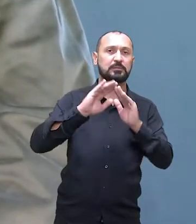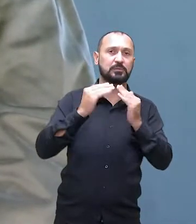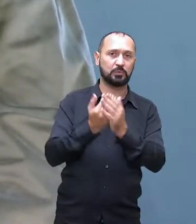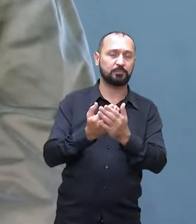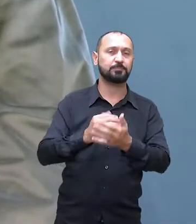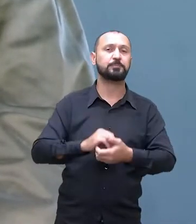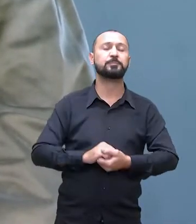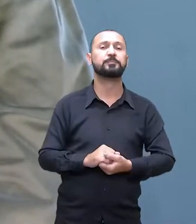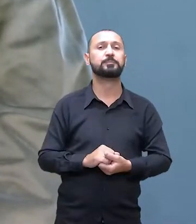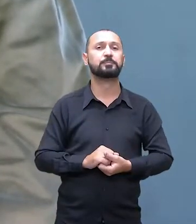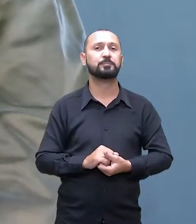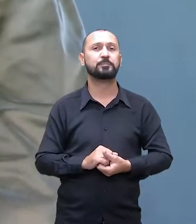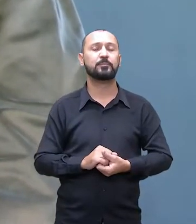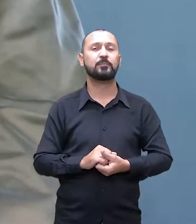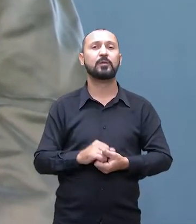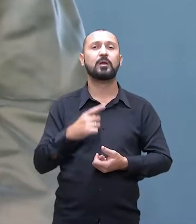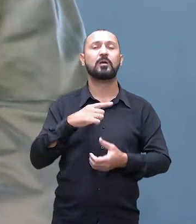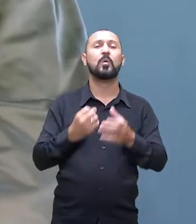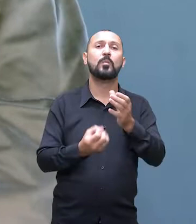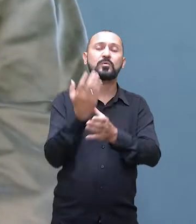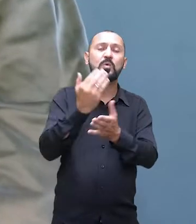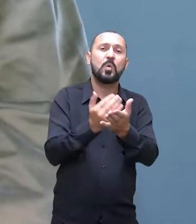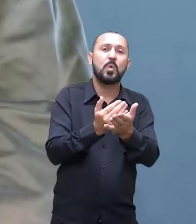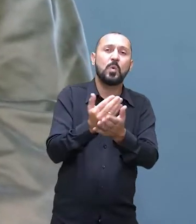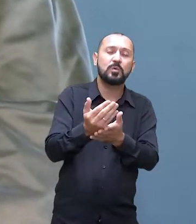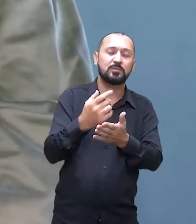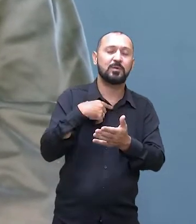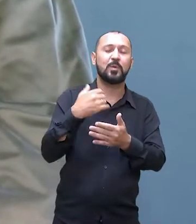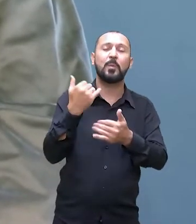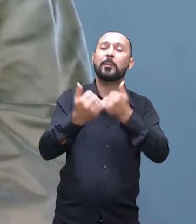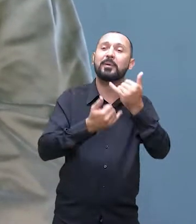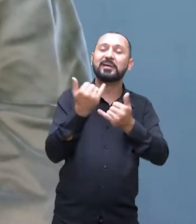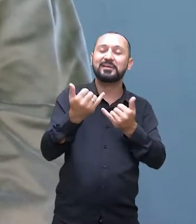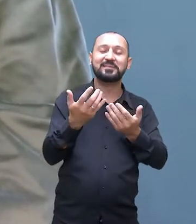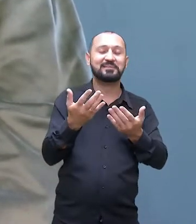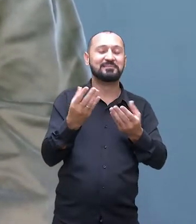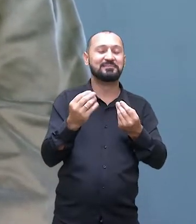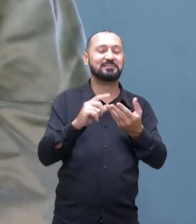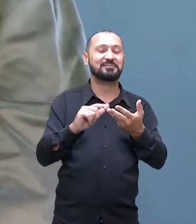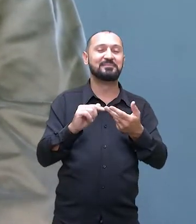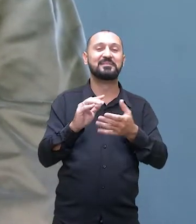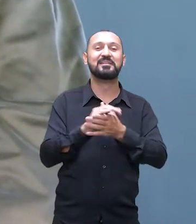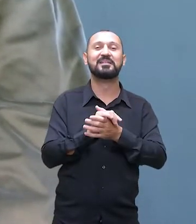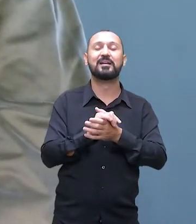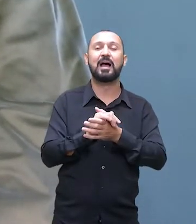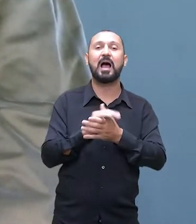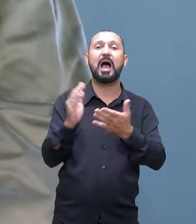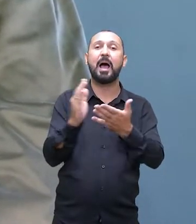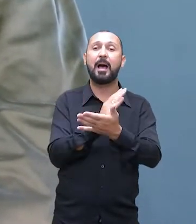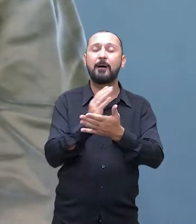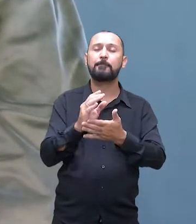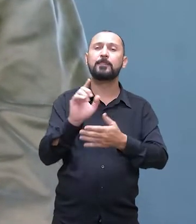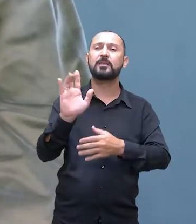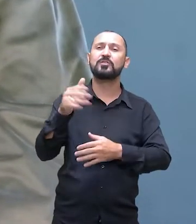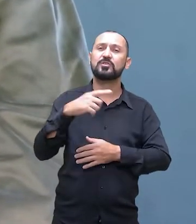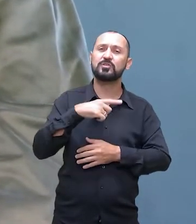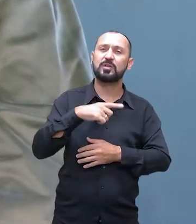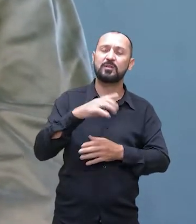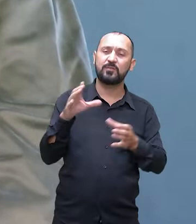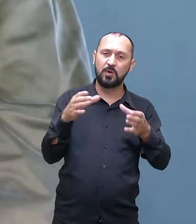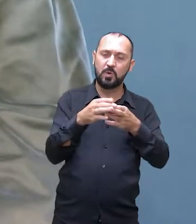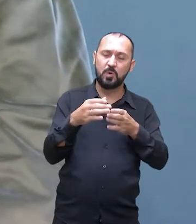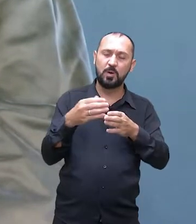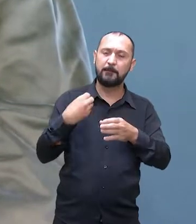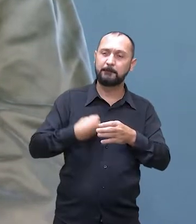nas escolas. E tanto que se criou um hábito, eu brinco muito com esse hábito. As pessoas que passaram